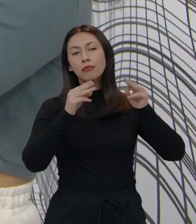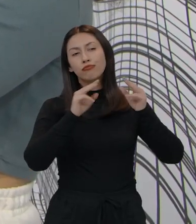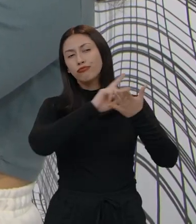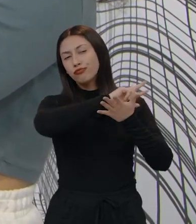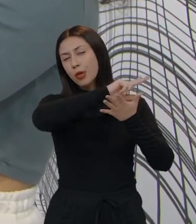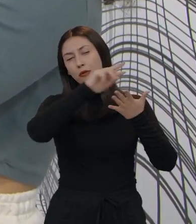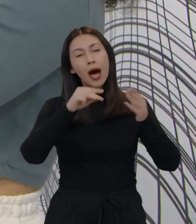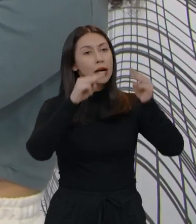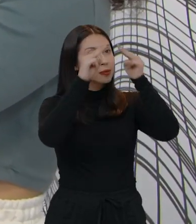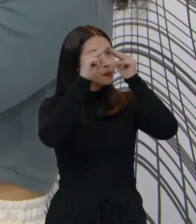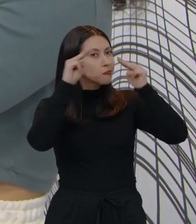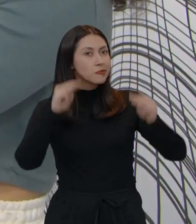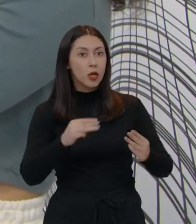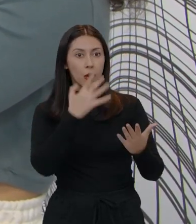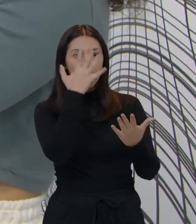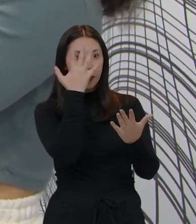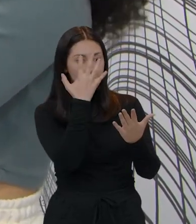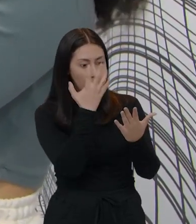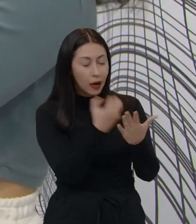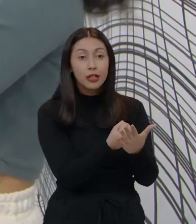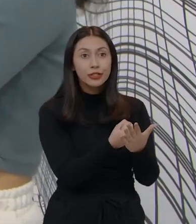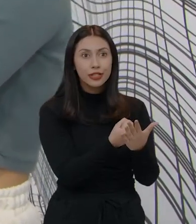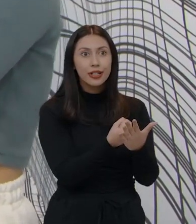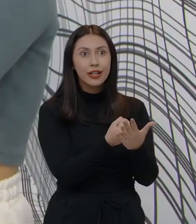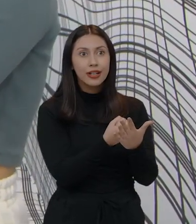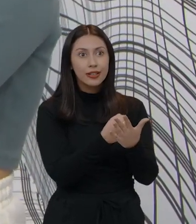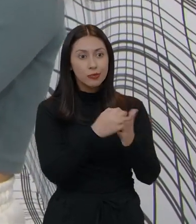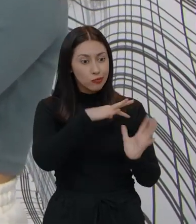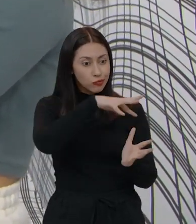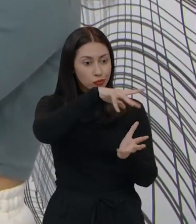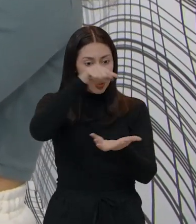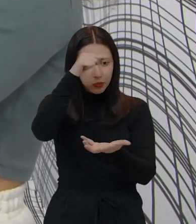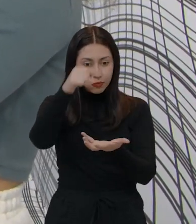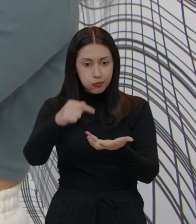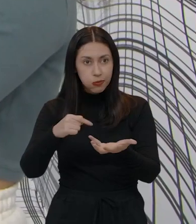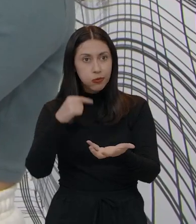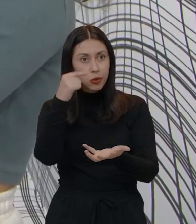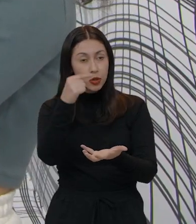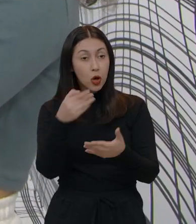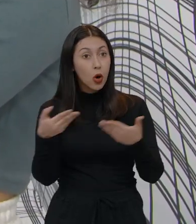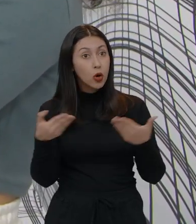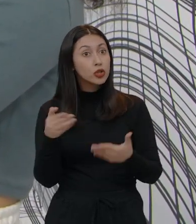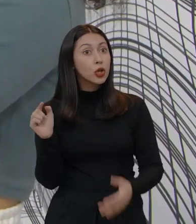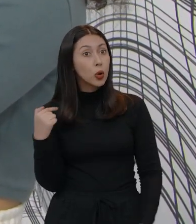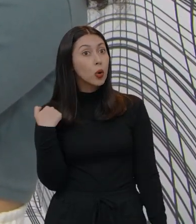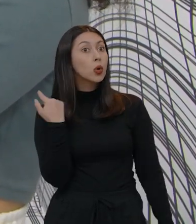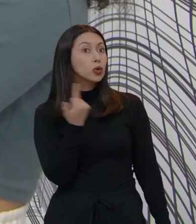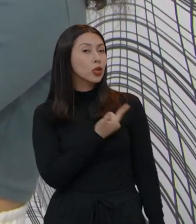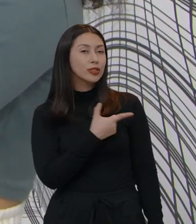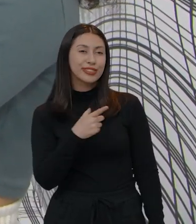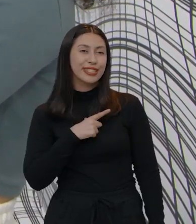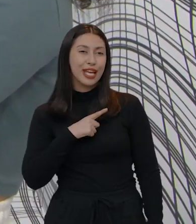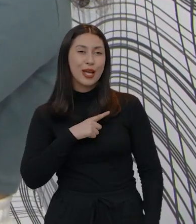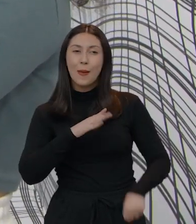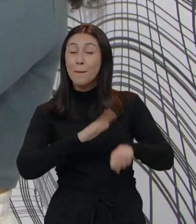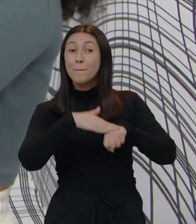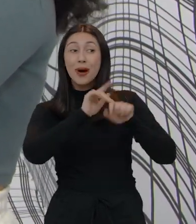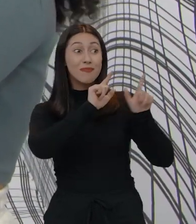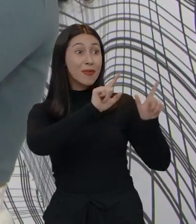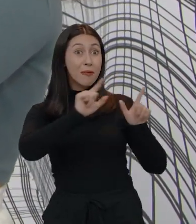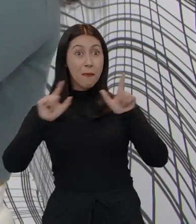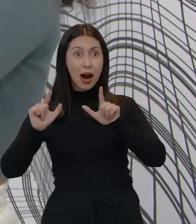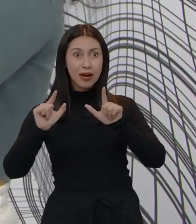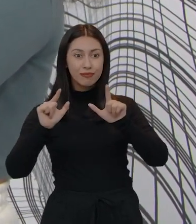de ilusões de ótica no mundo todo. E hoje o nosso museu tem o maior acervo do mundo. Por